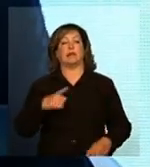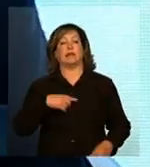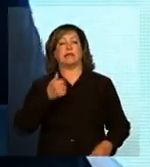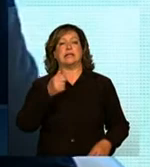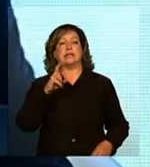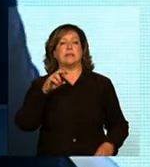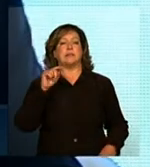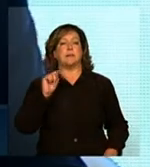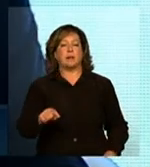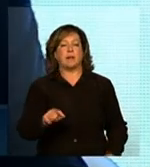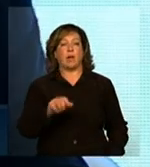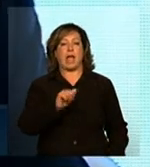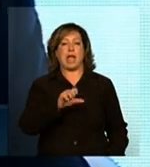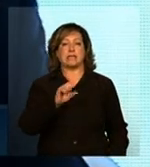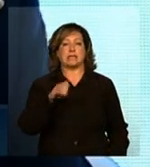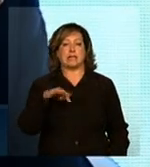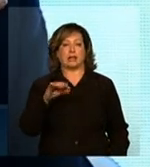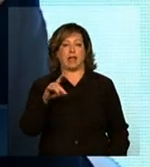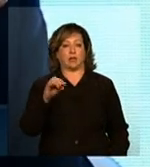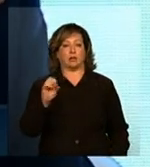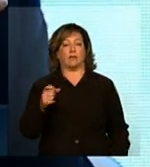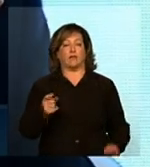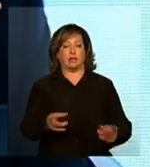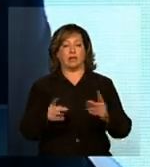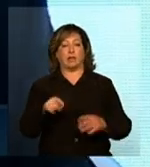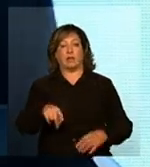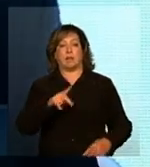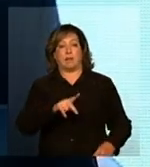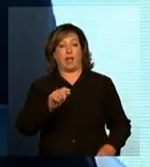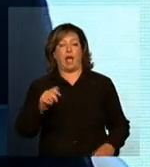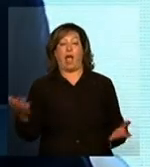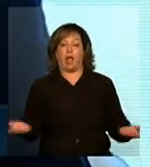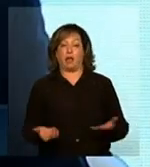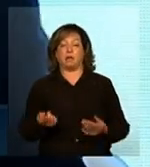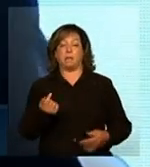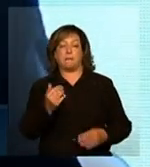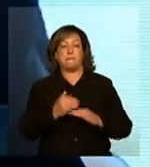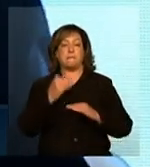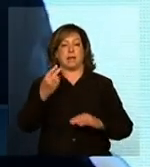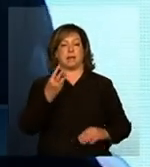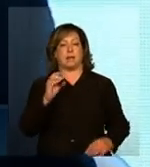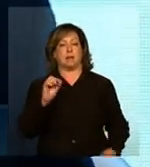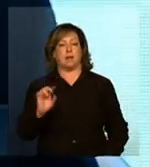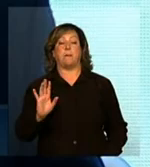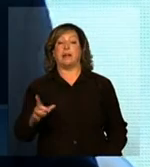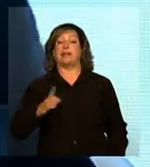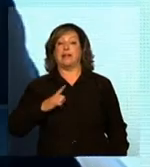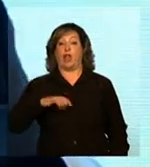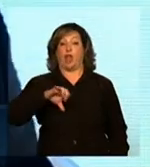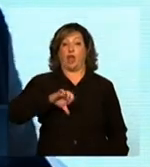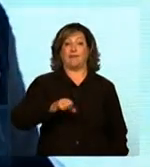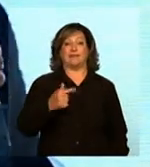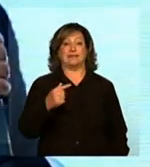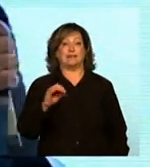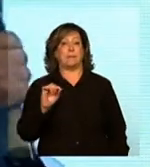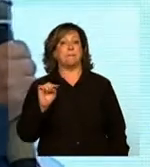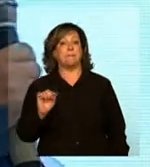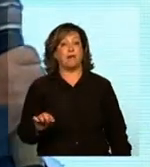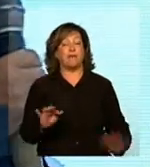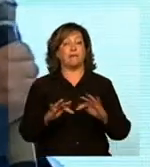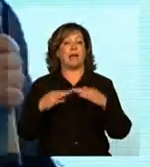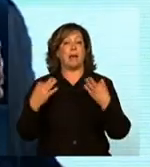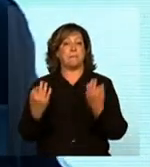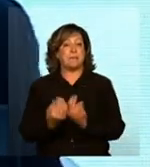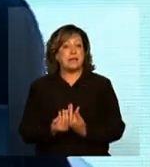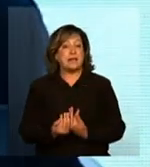assentados vendendo PAA, estamos com um pouco mais de 30 mil agora, mas nós temos 970 mil famílias